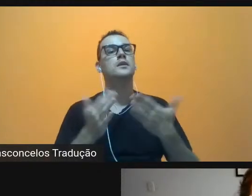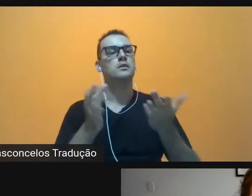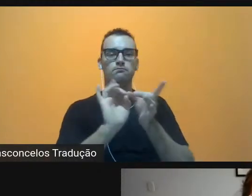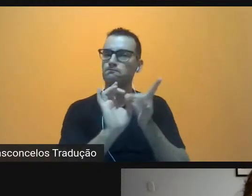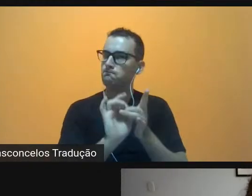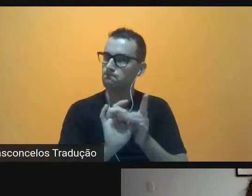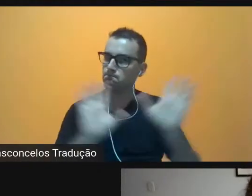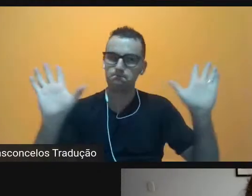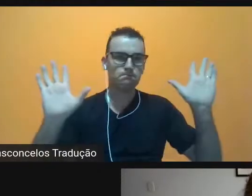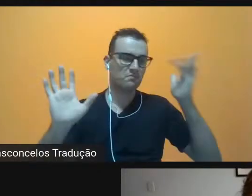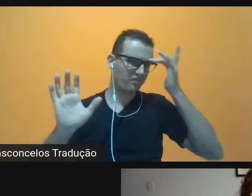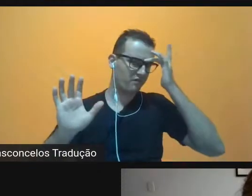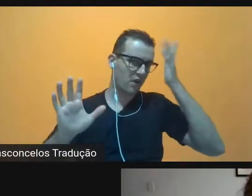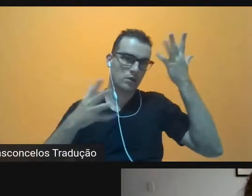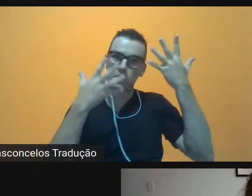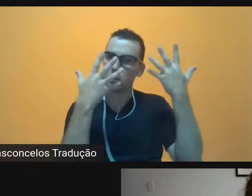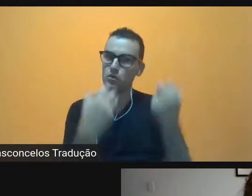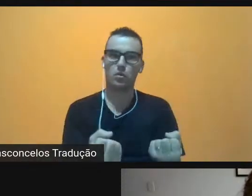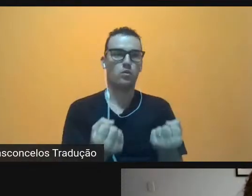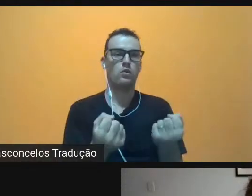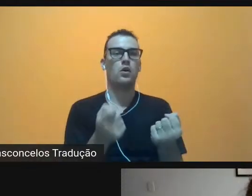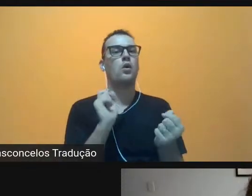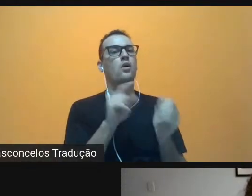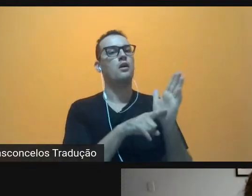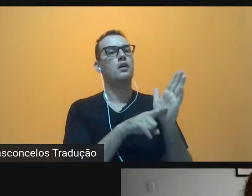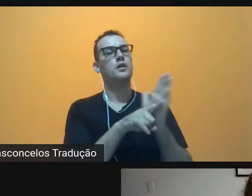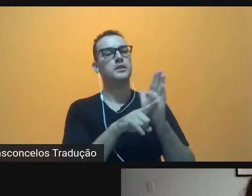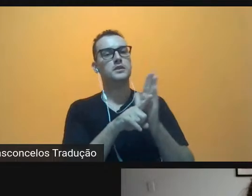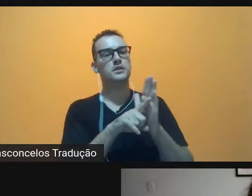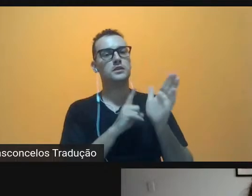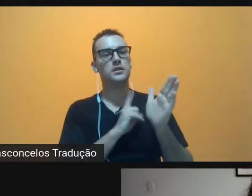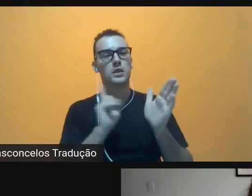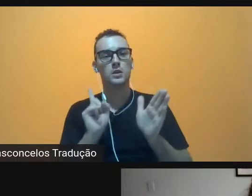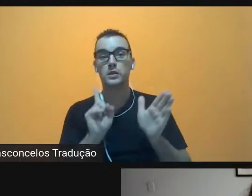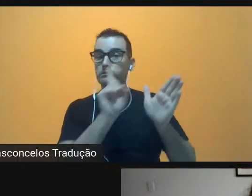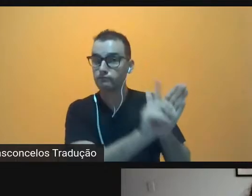muito facilmente para eu poder fazer essa pesquisa com os professores.